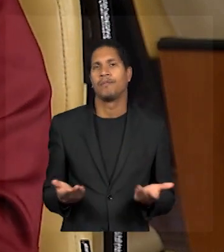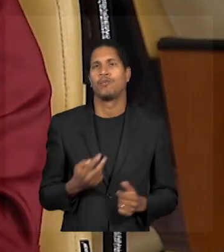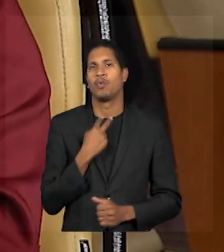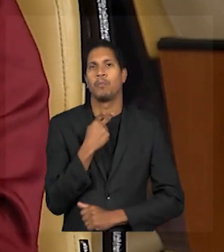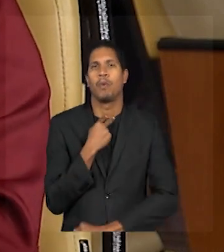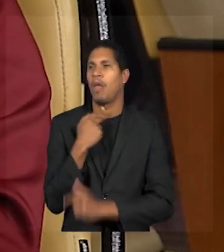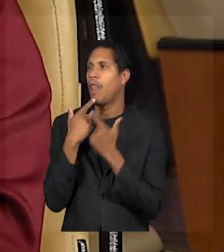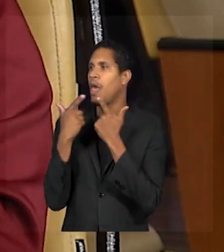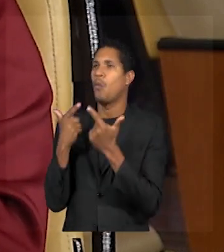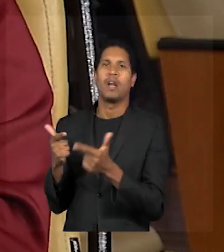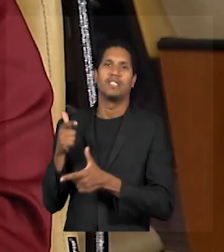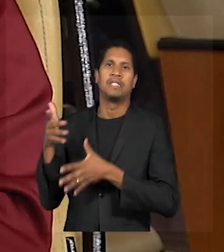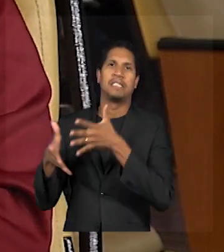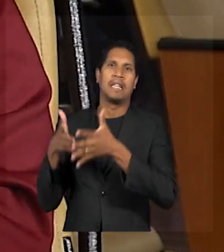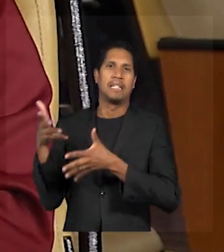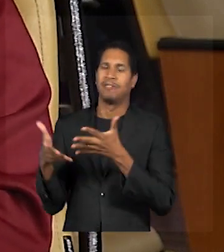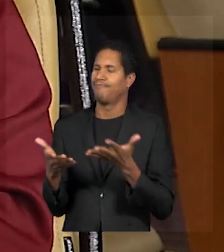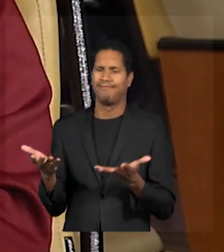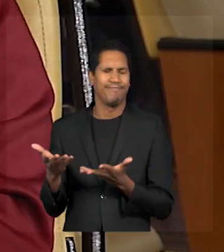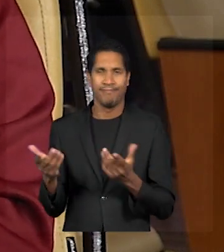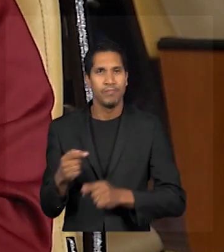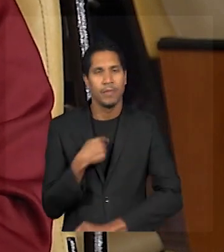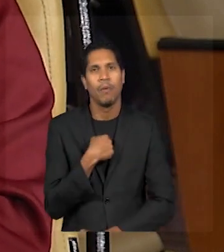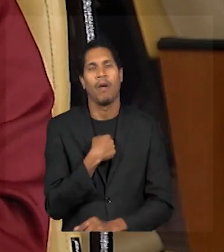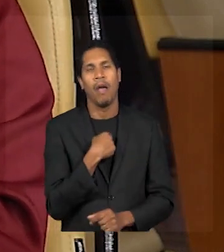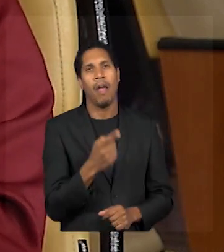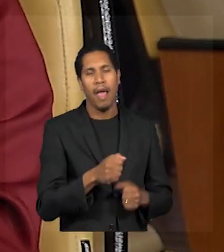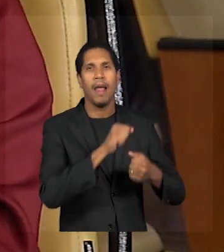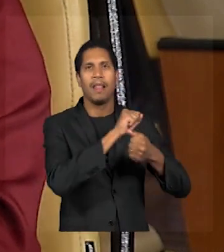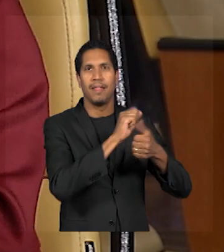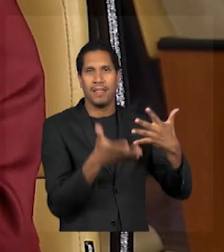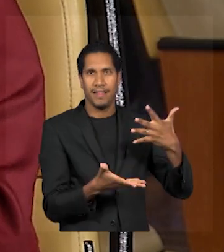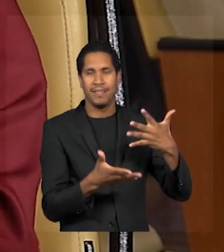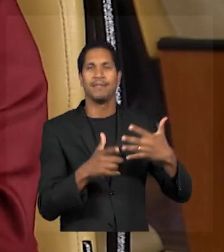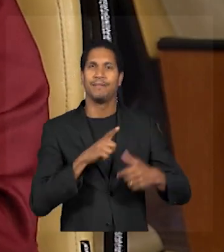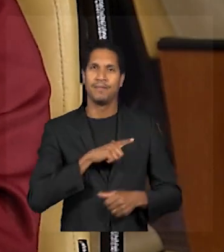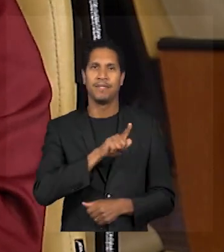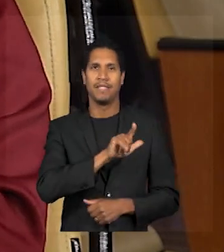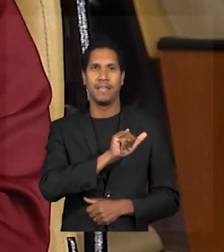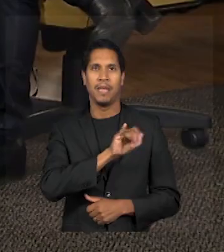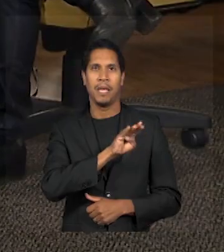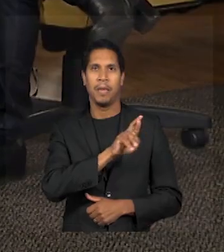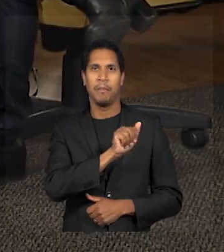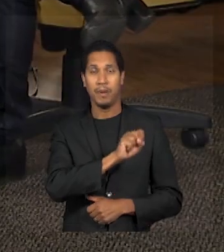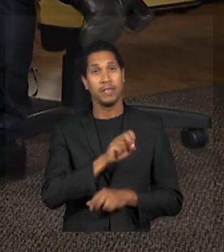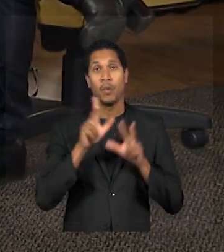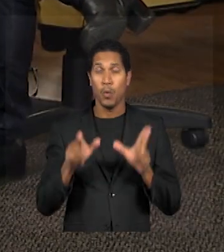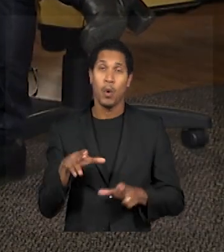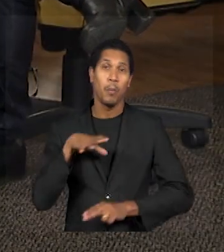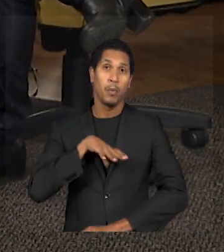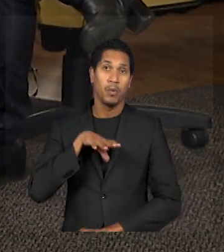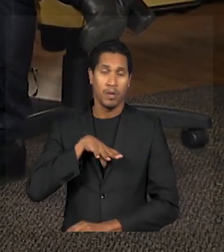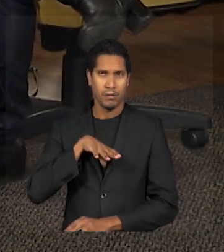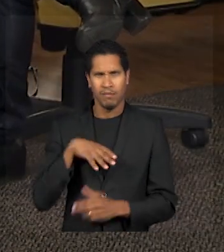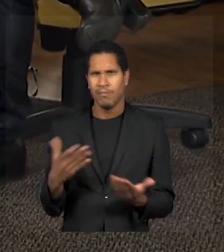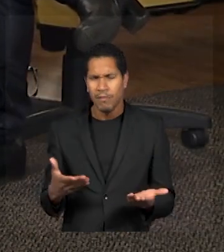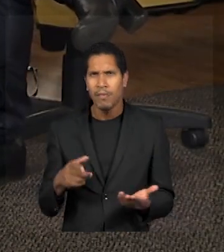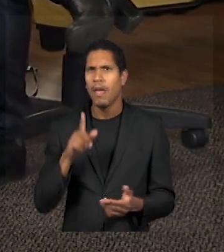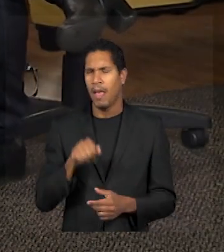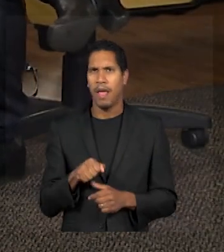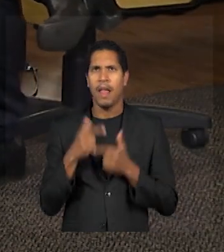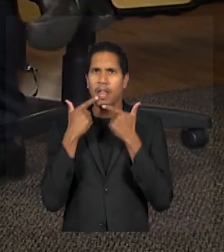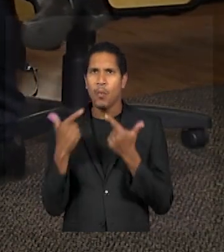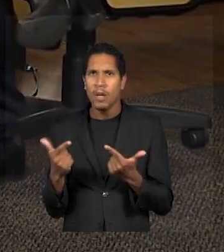falar linguagem de sinais. É correto falar língua brasileira de sinais. Como o nosso português não é uma linguagem, é um